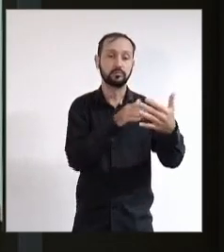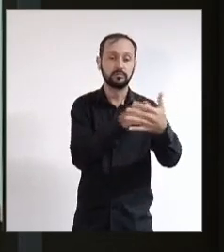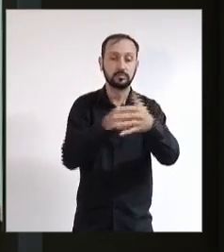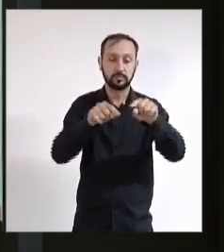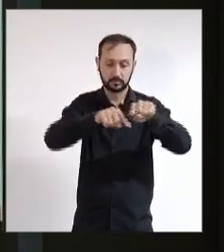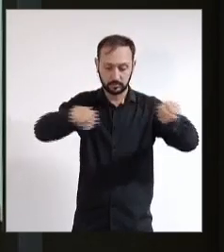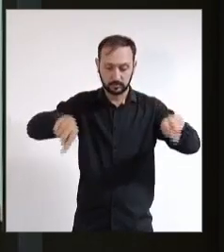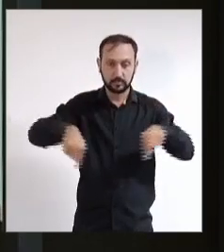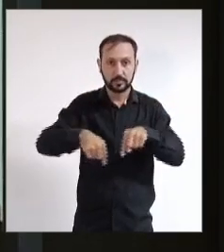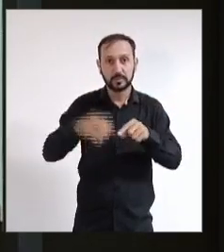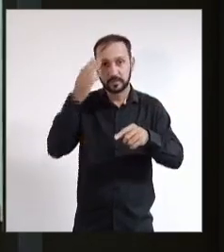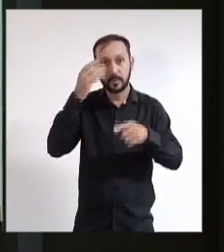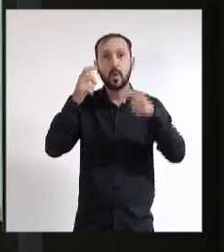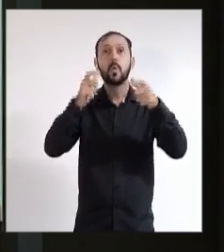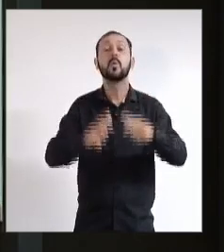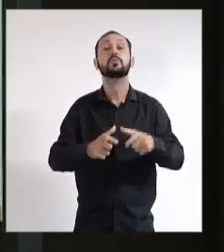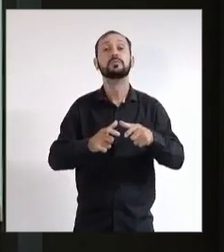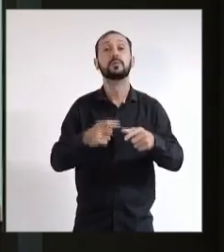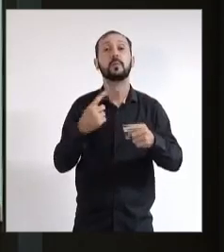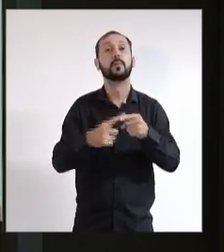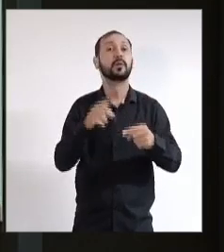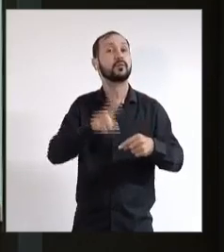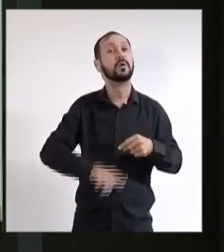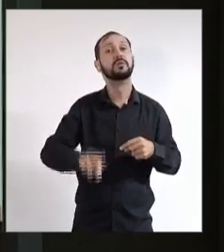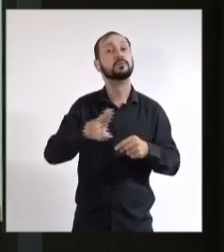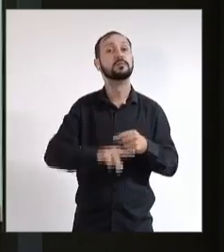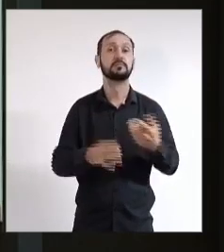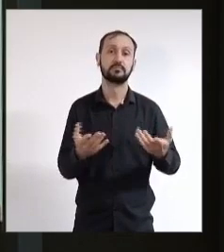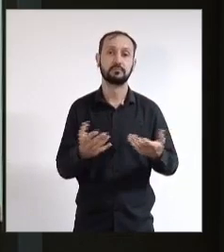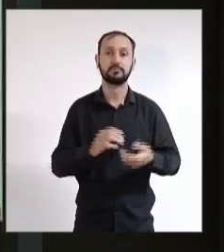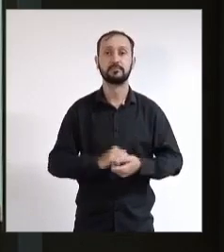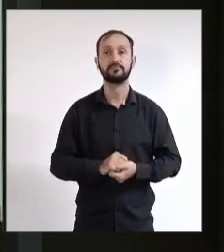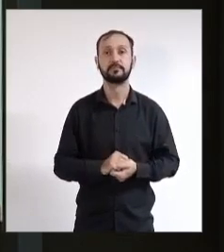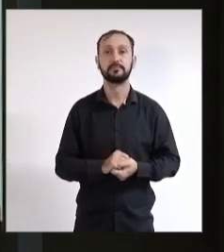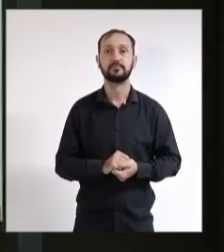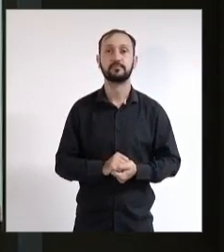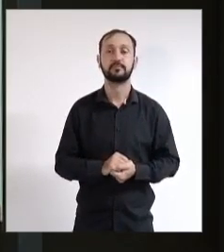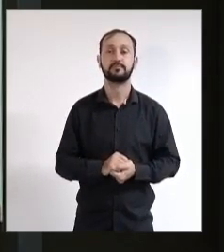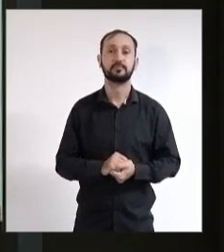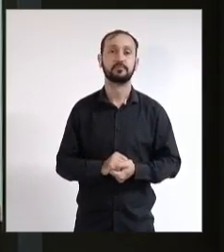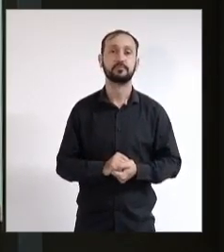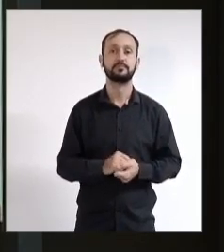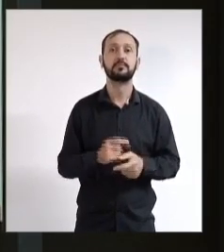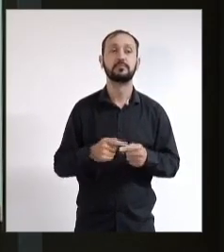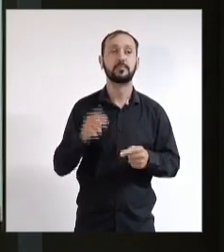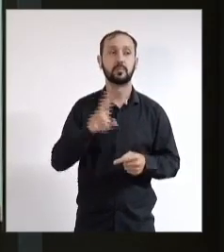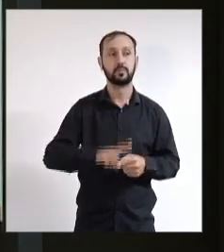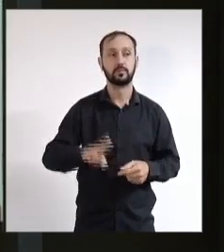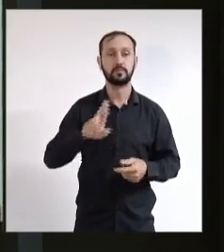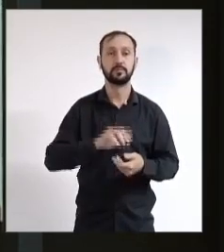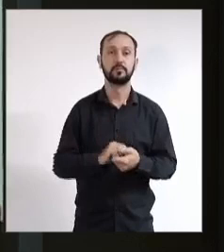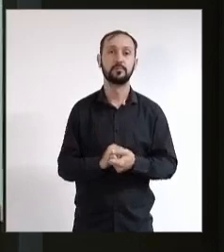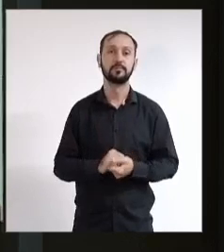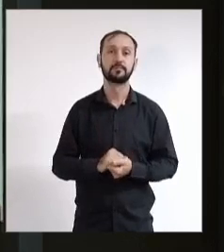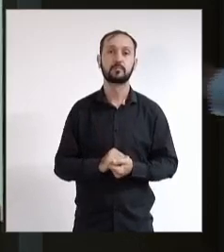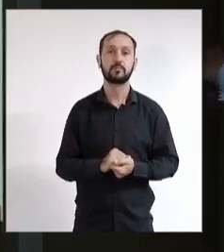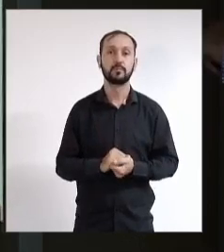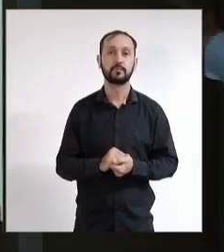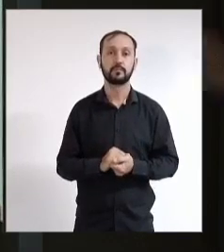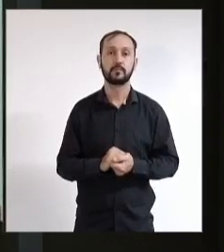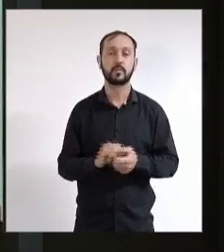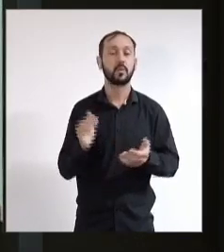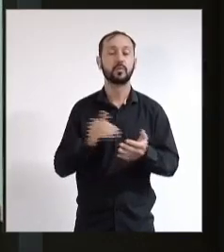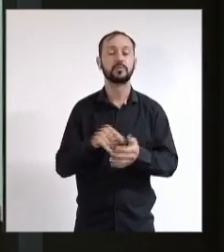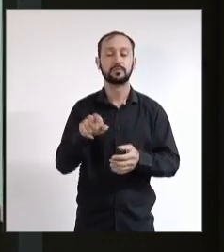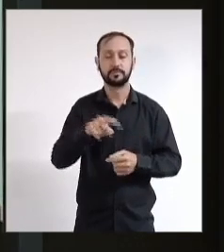eu preciso saber onde está essa área para quem ela vai ser utilizada para quem ela é serve e esse último